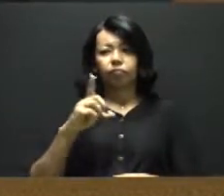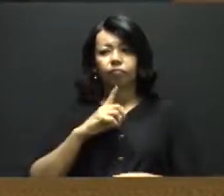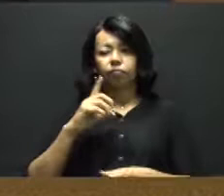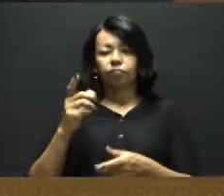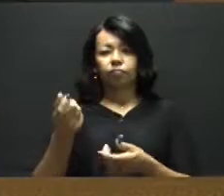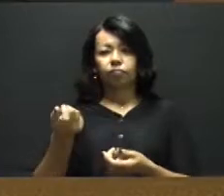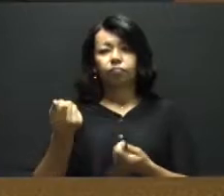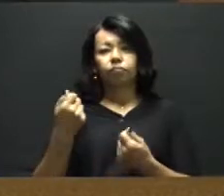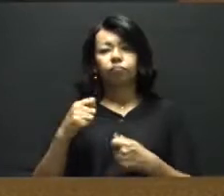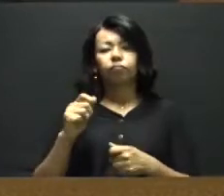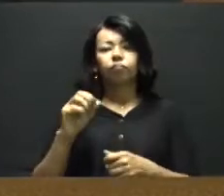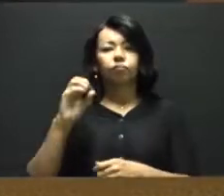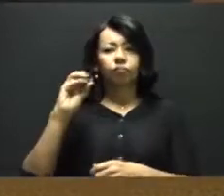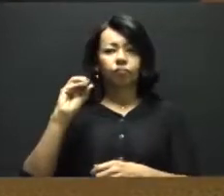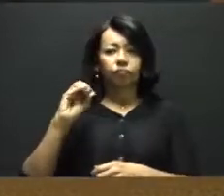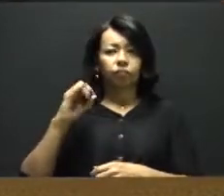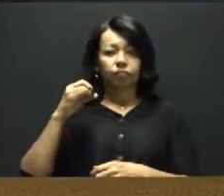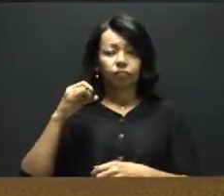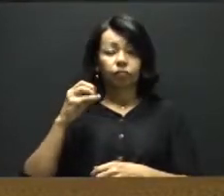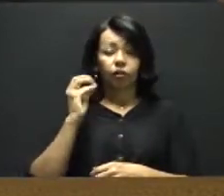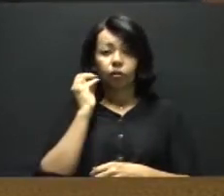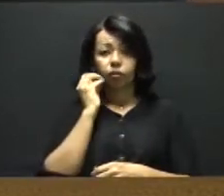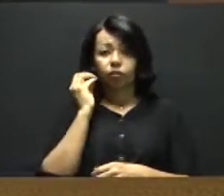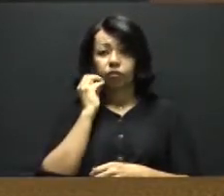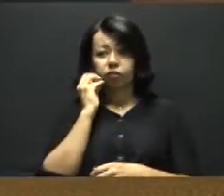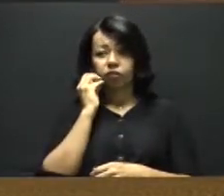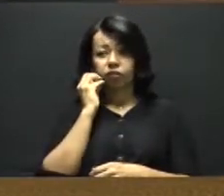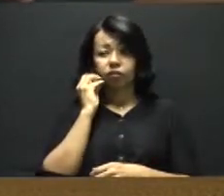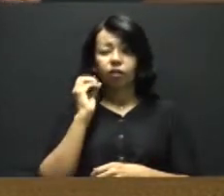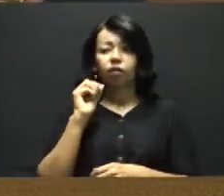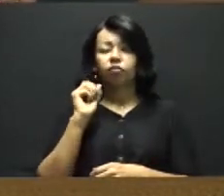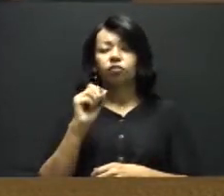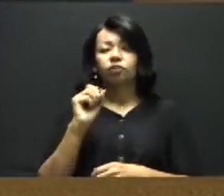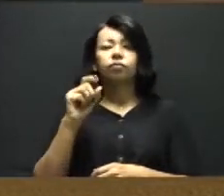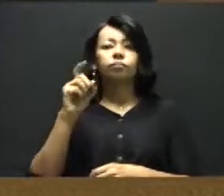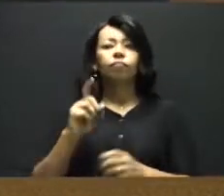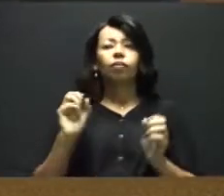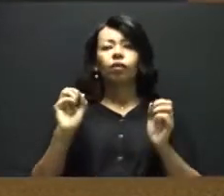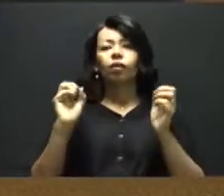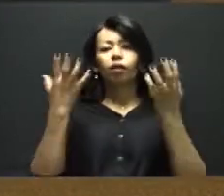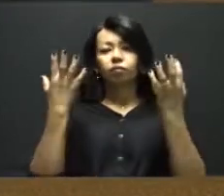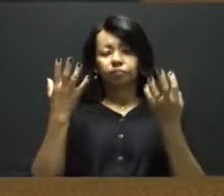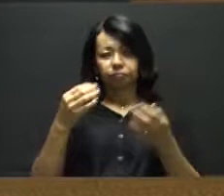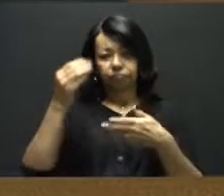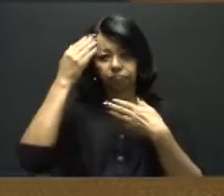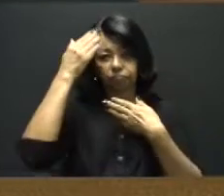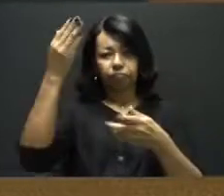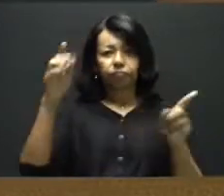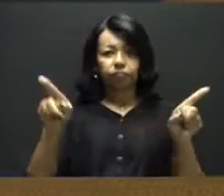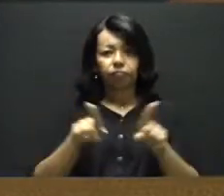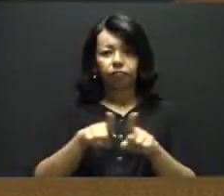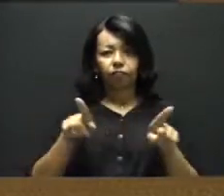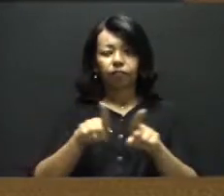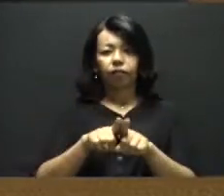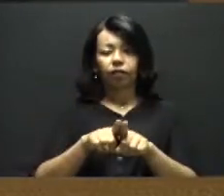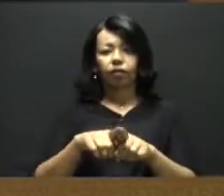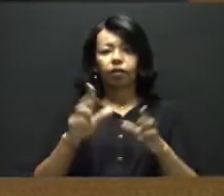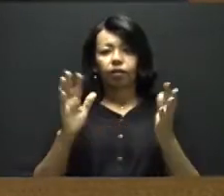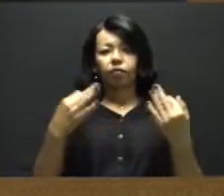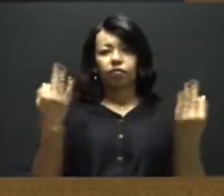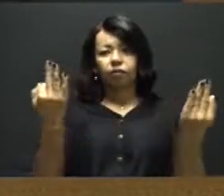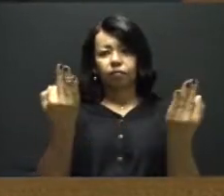esta oportunidade memorável em ser homenageada agradeço também aos meus familiares